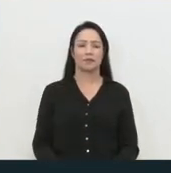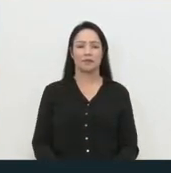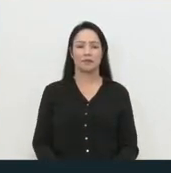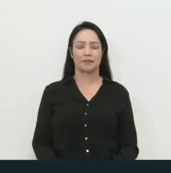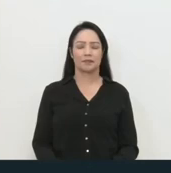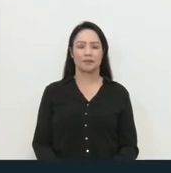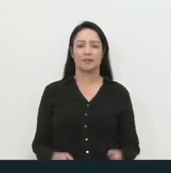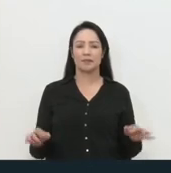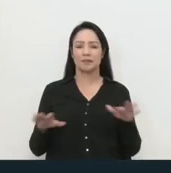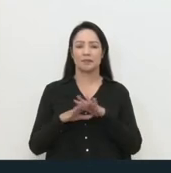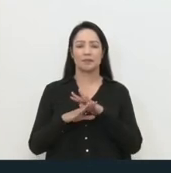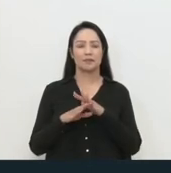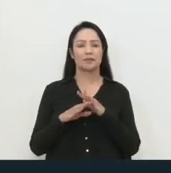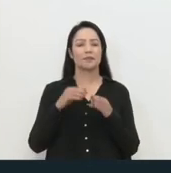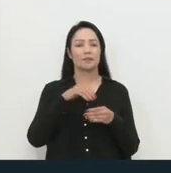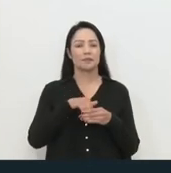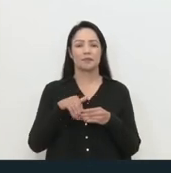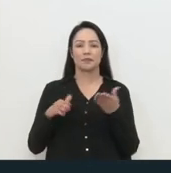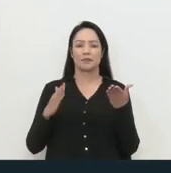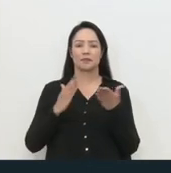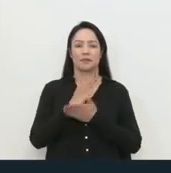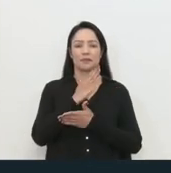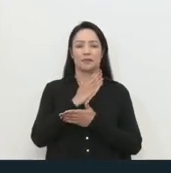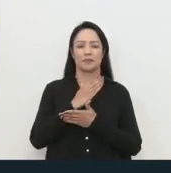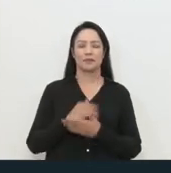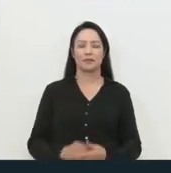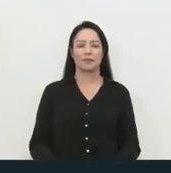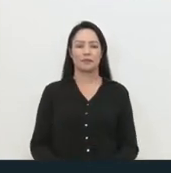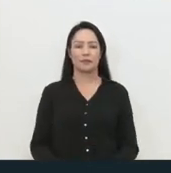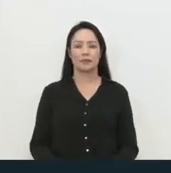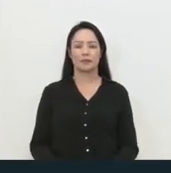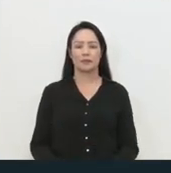encerrado a votação aprovado em caminhos